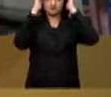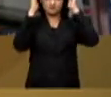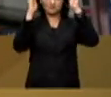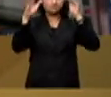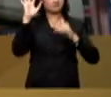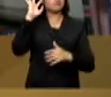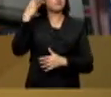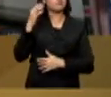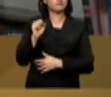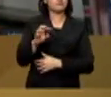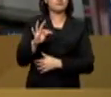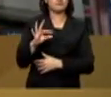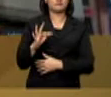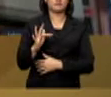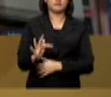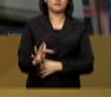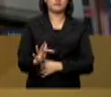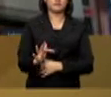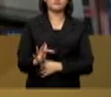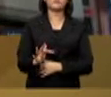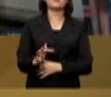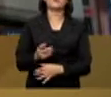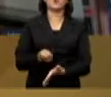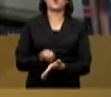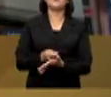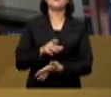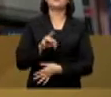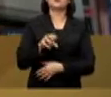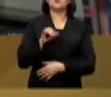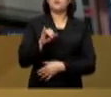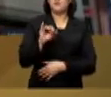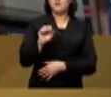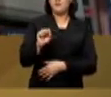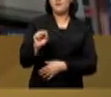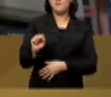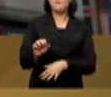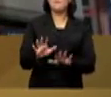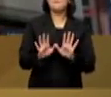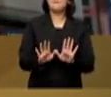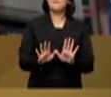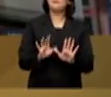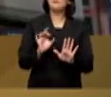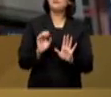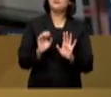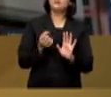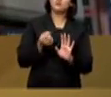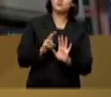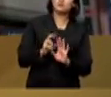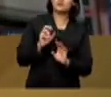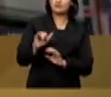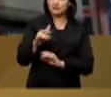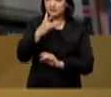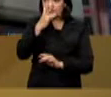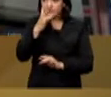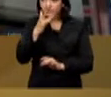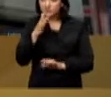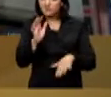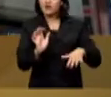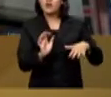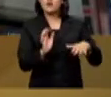da corte, incidência apenas do ISS, salvo se o contribuinte já recolheu